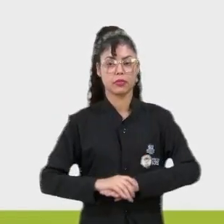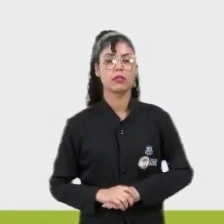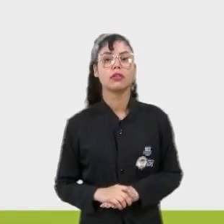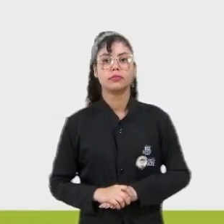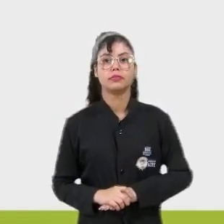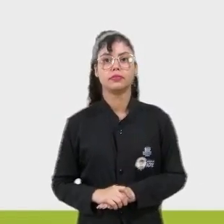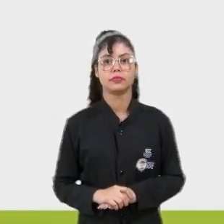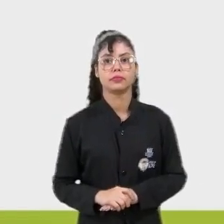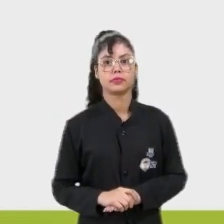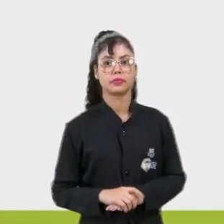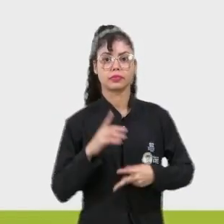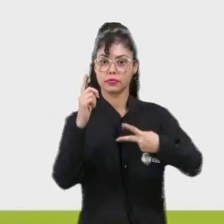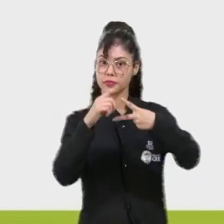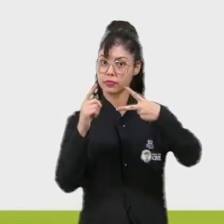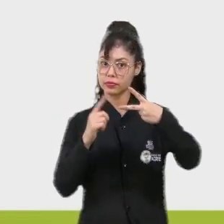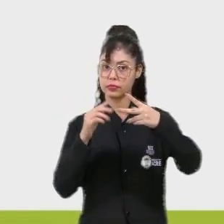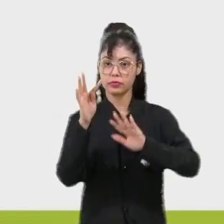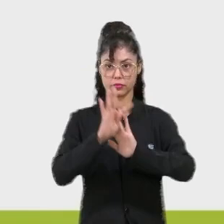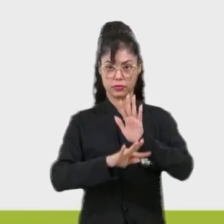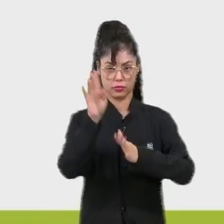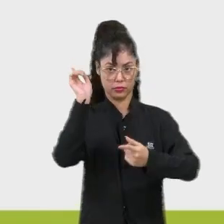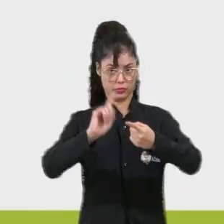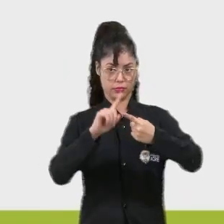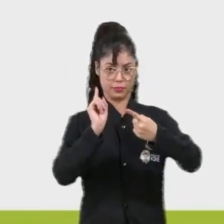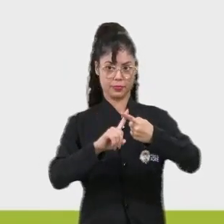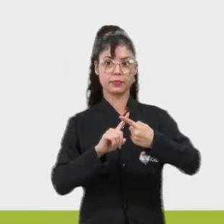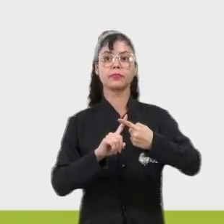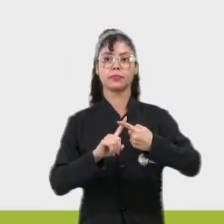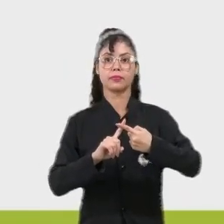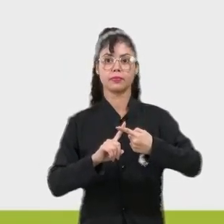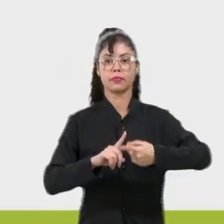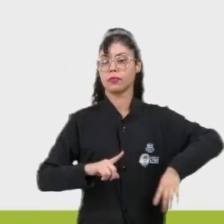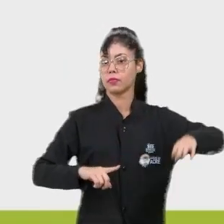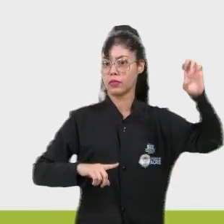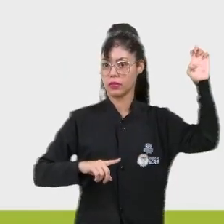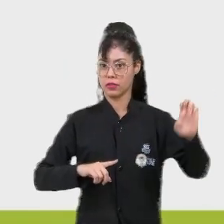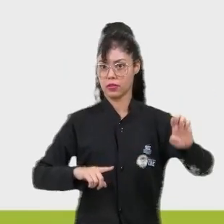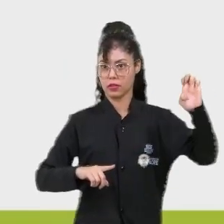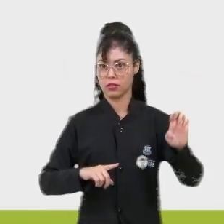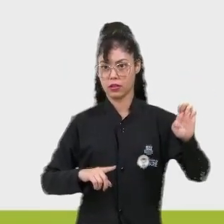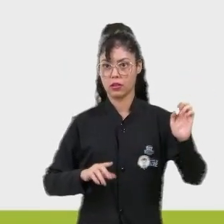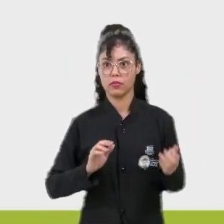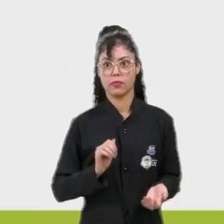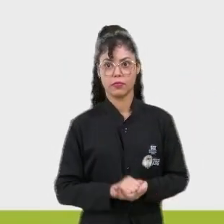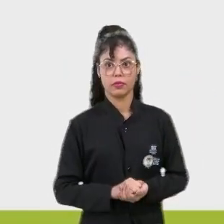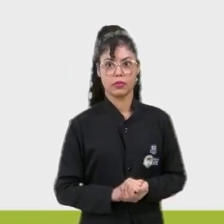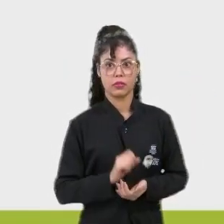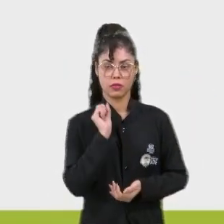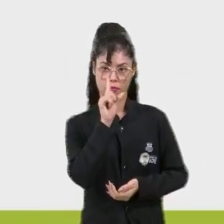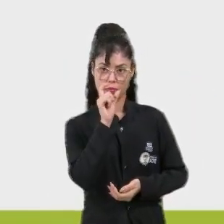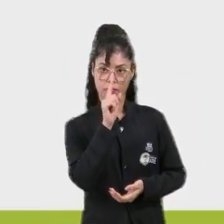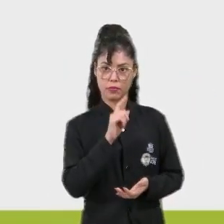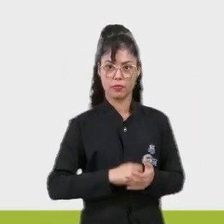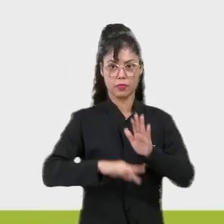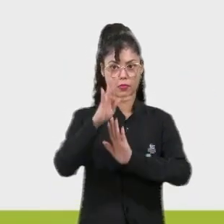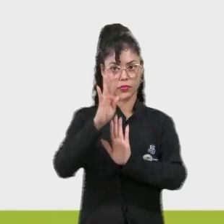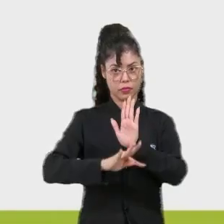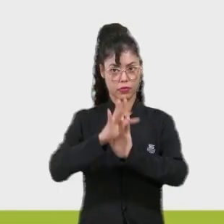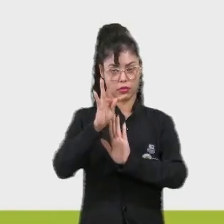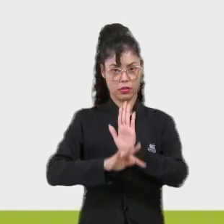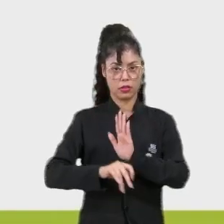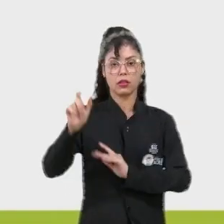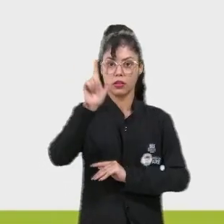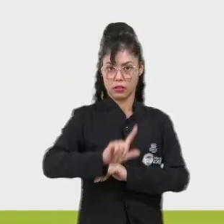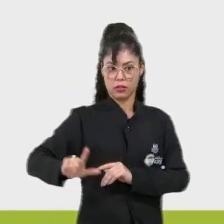diferenciação entre esses dois textos. Primeiro aí, do meu lado esquerdo, em cima, eu tenho de azul escrito texto